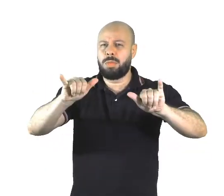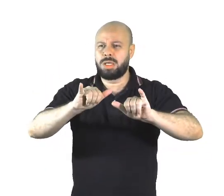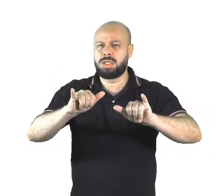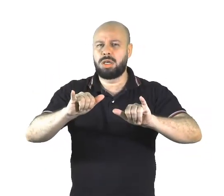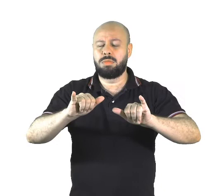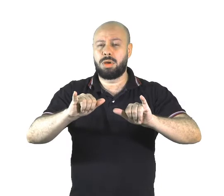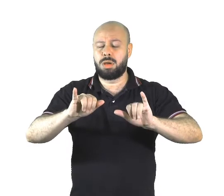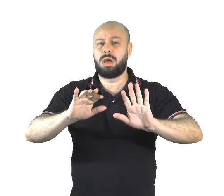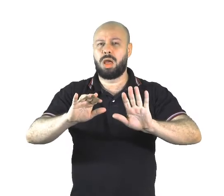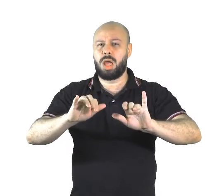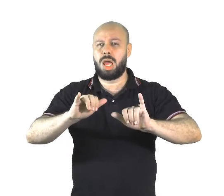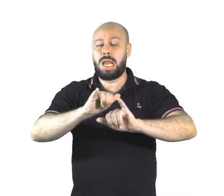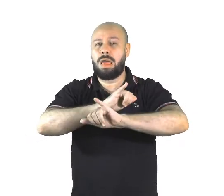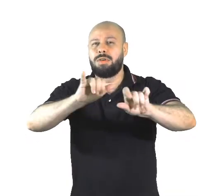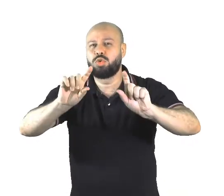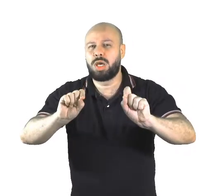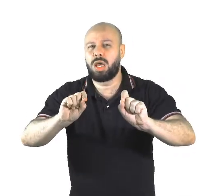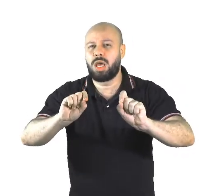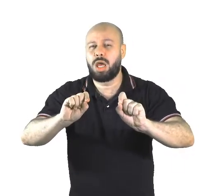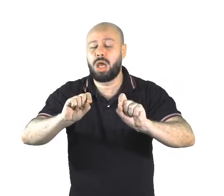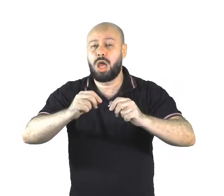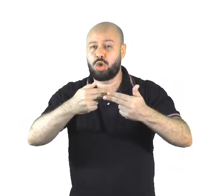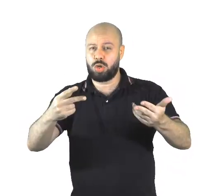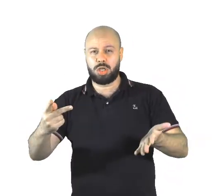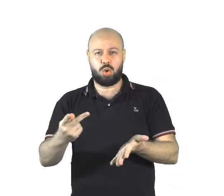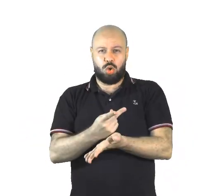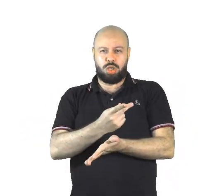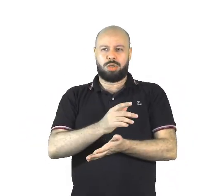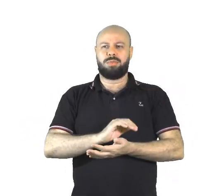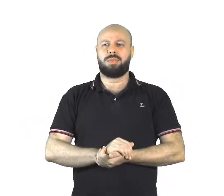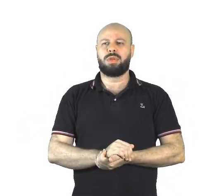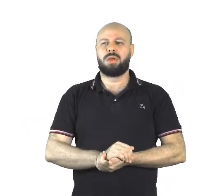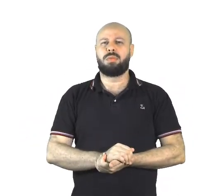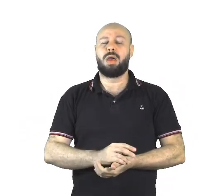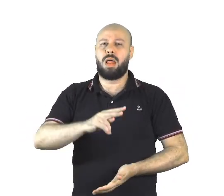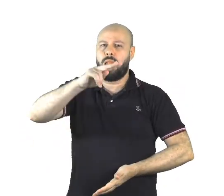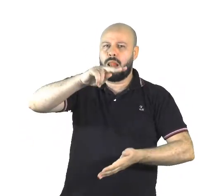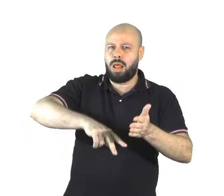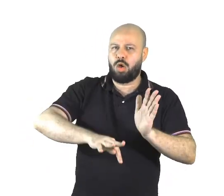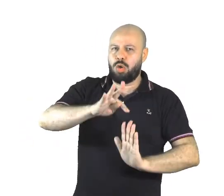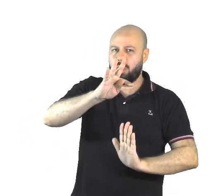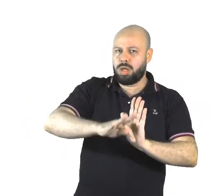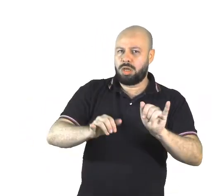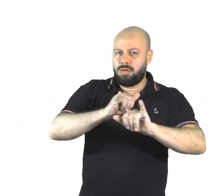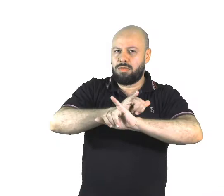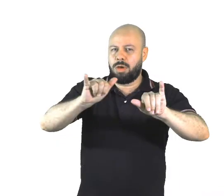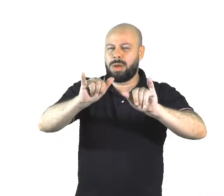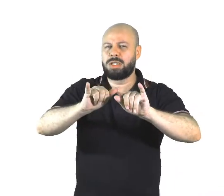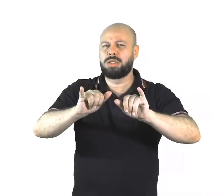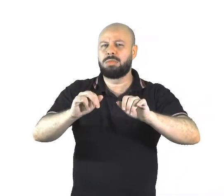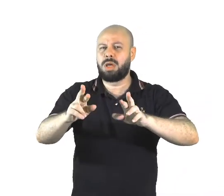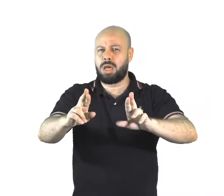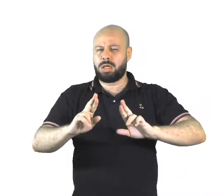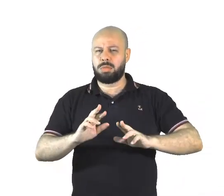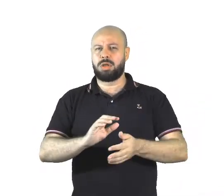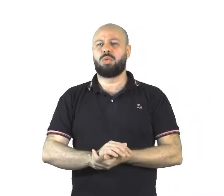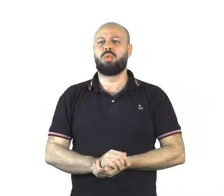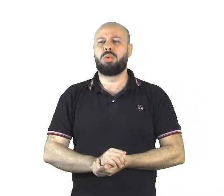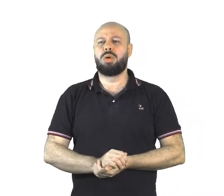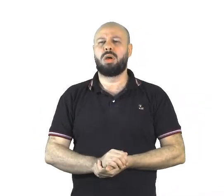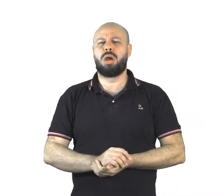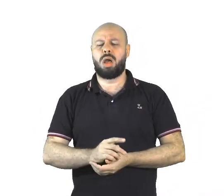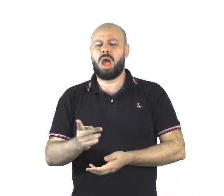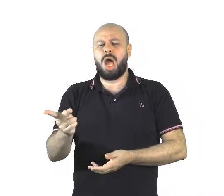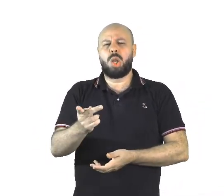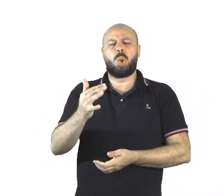acontece, certo? Então, releia o texto informativo e responda. O que aconteceu com as duas